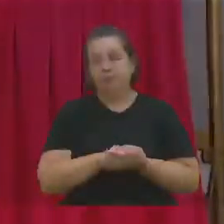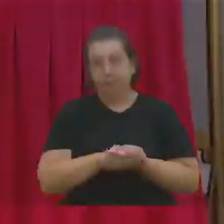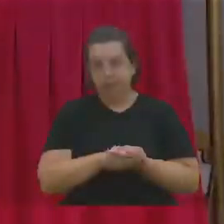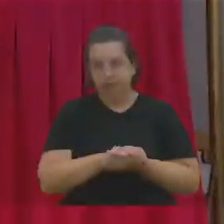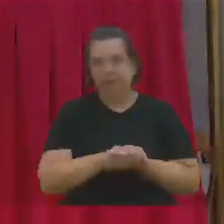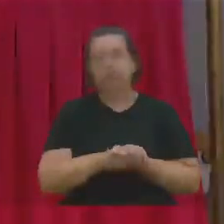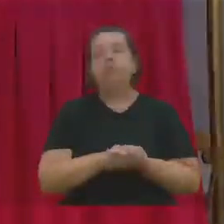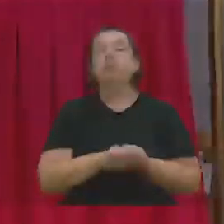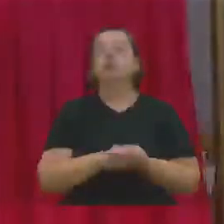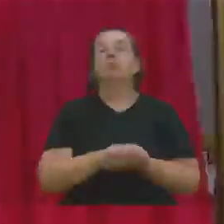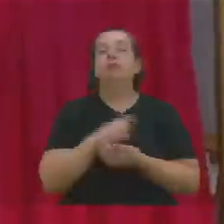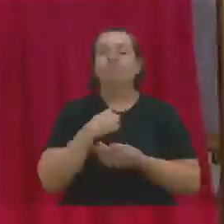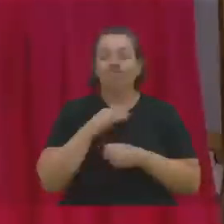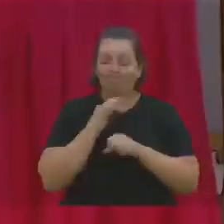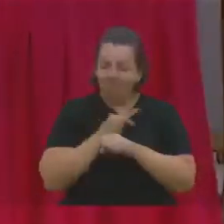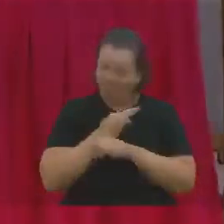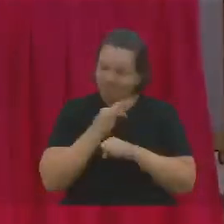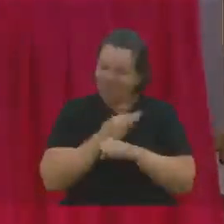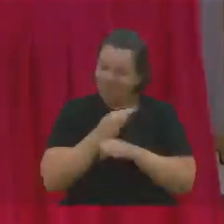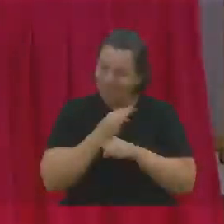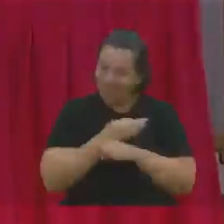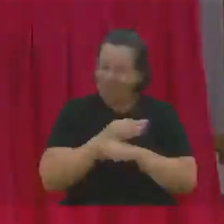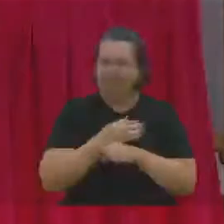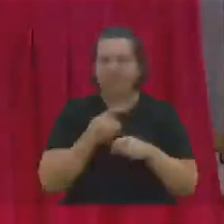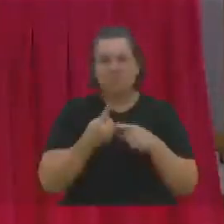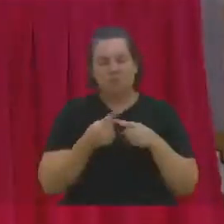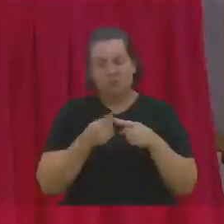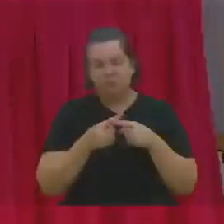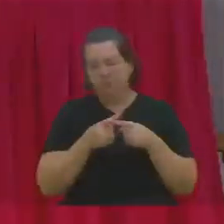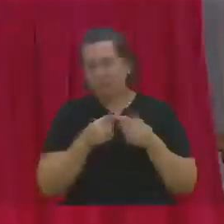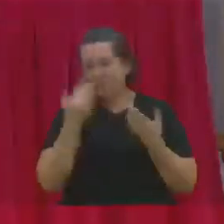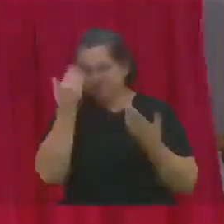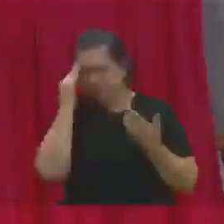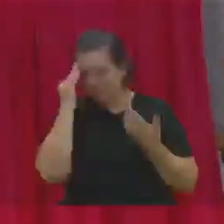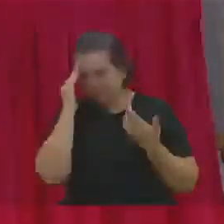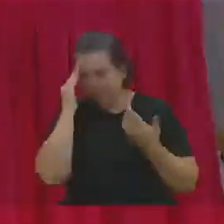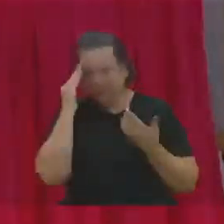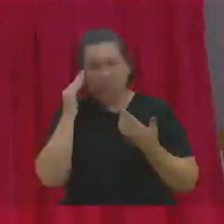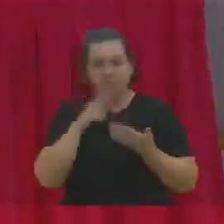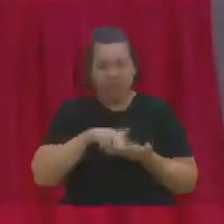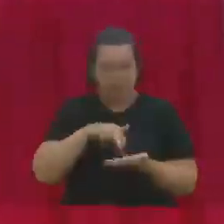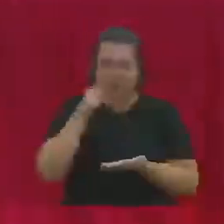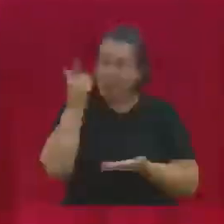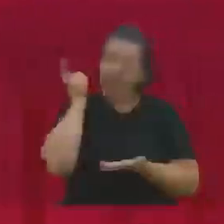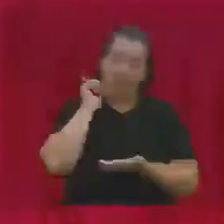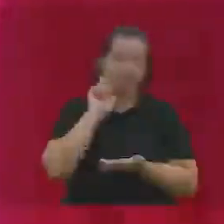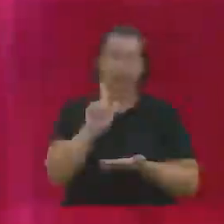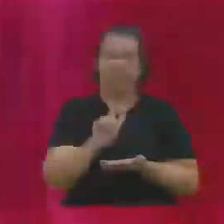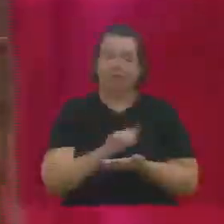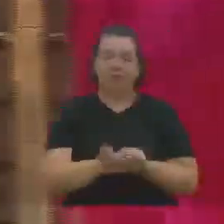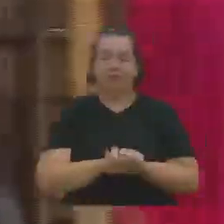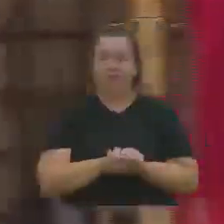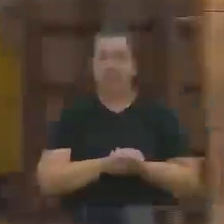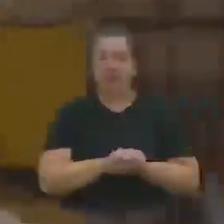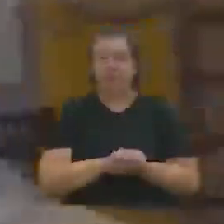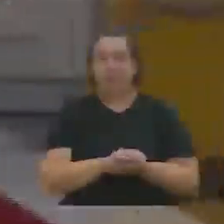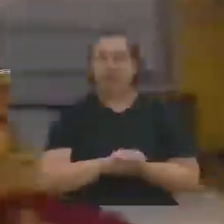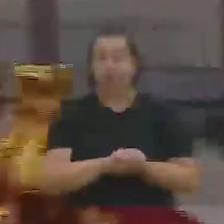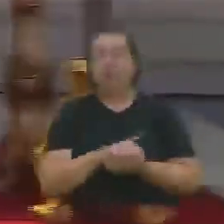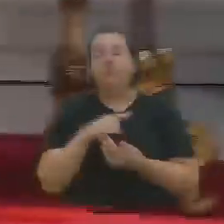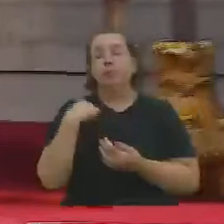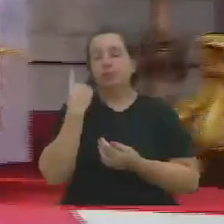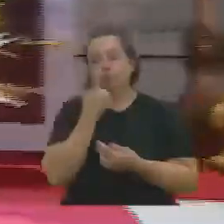Porque havia uma resistência em compreender a ressurreição. Quando